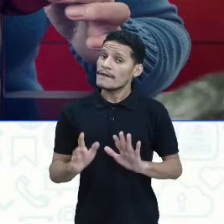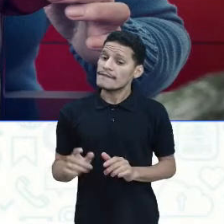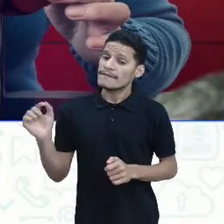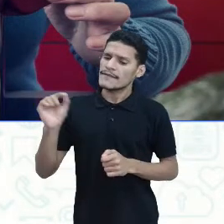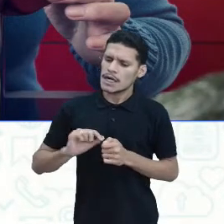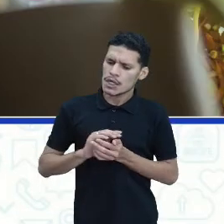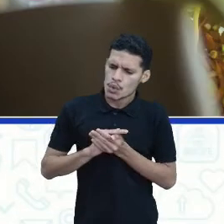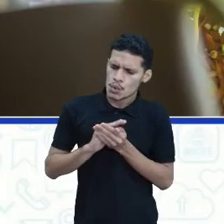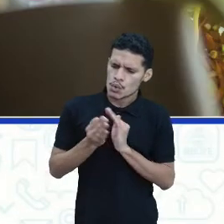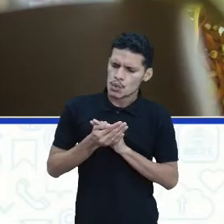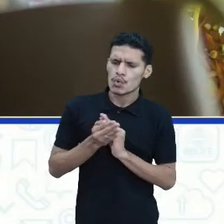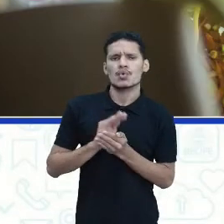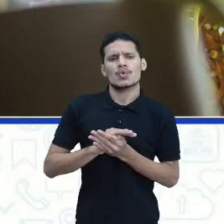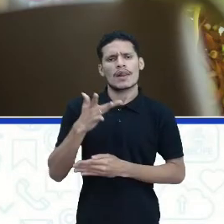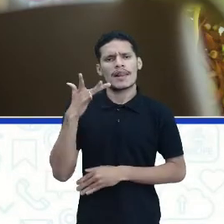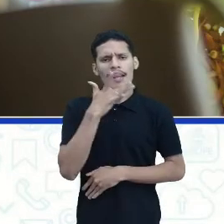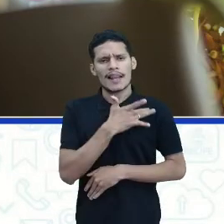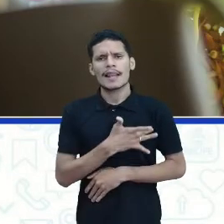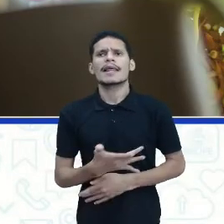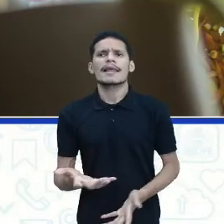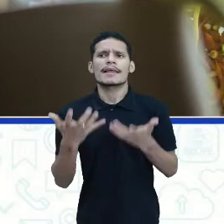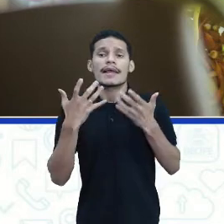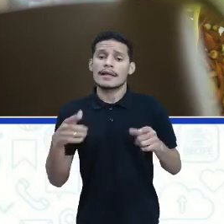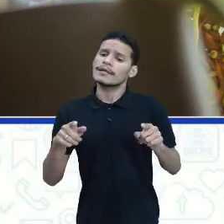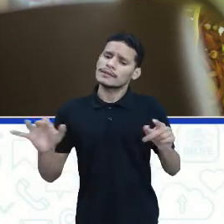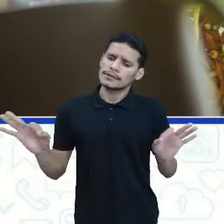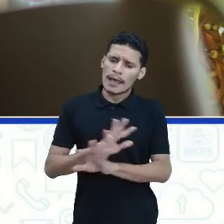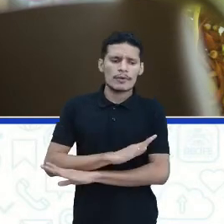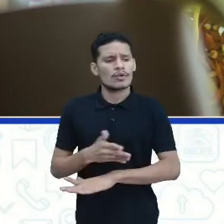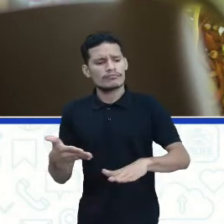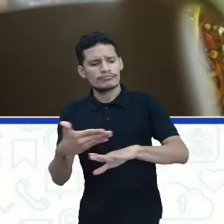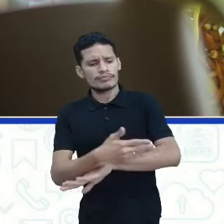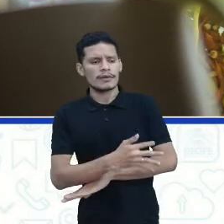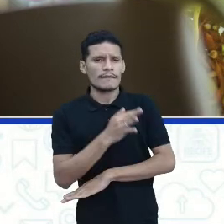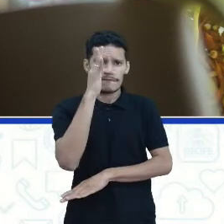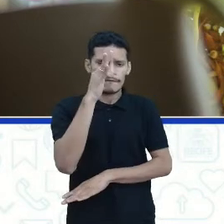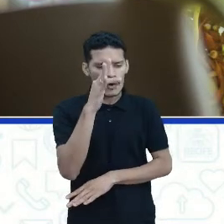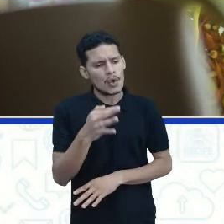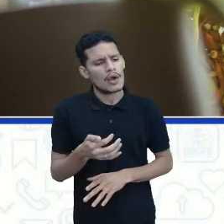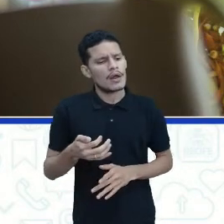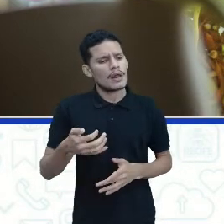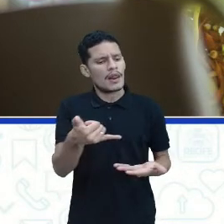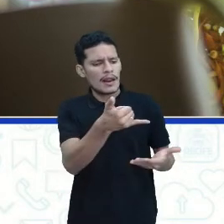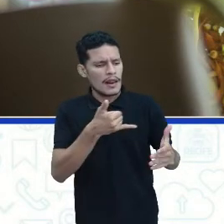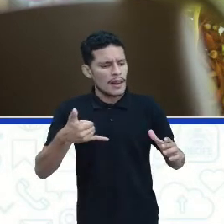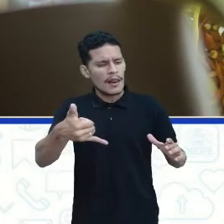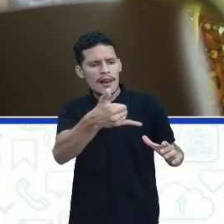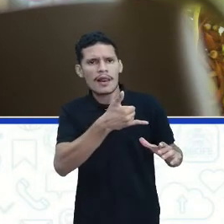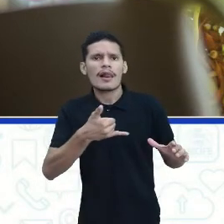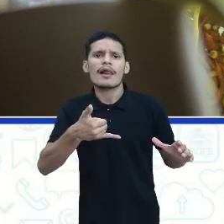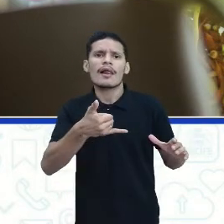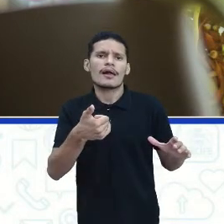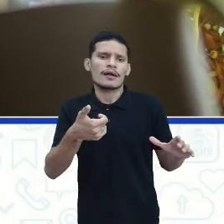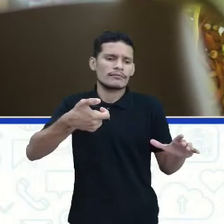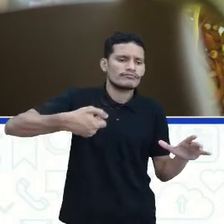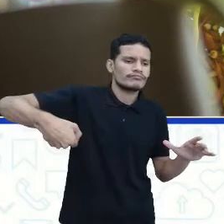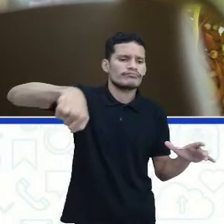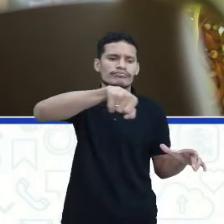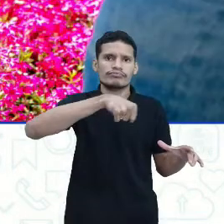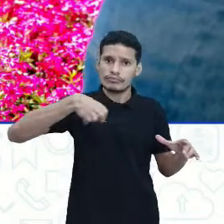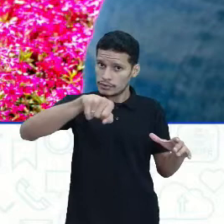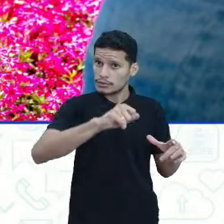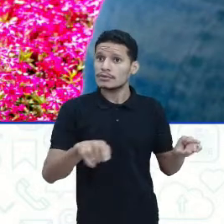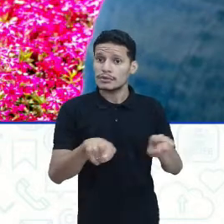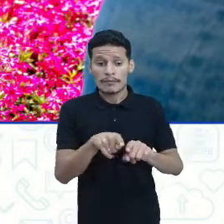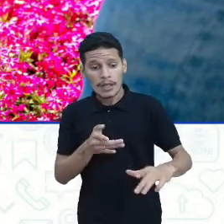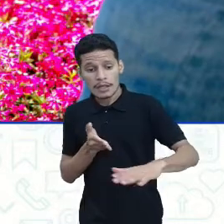cuscuz gostoso, depois vai lá, rega as plantas, lembra que tem plantas lá no jardim também, aí vai para as plantas